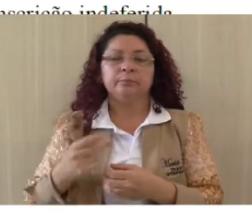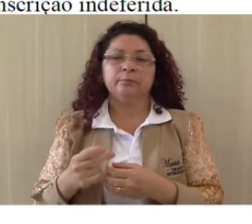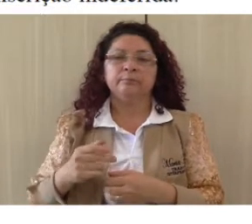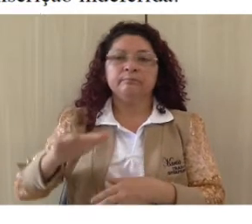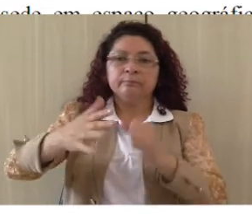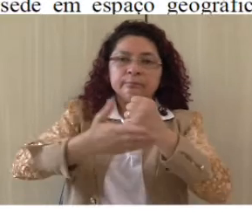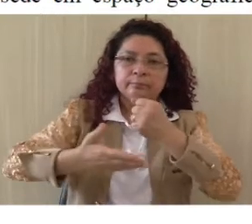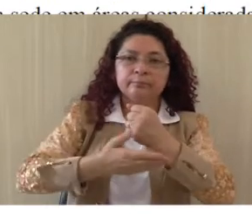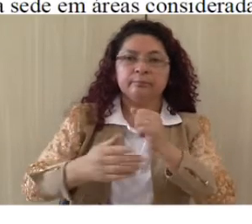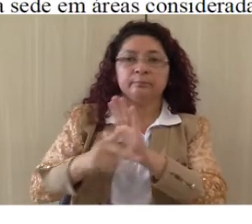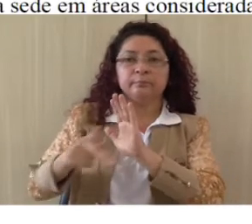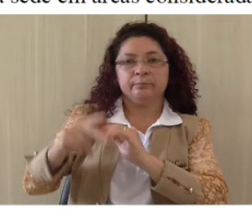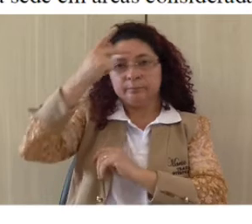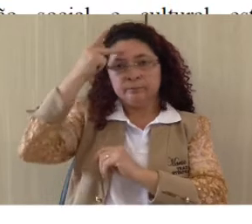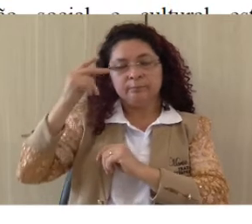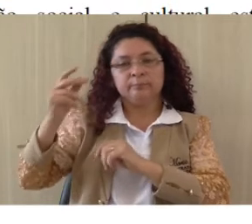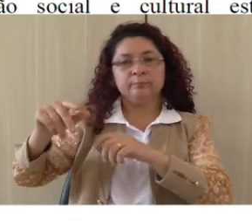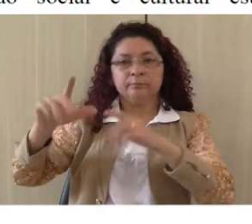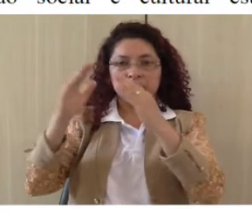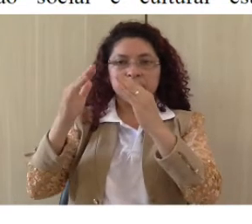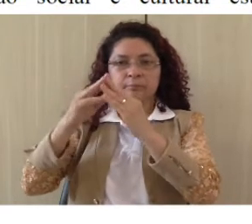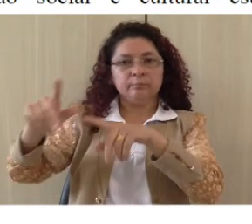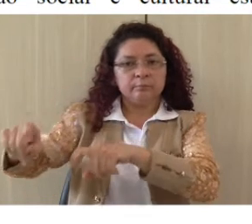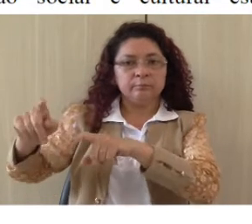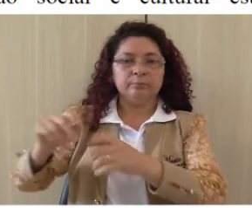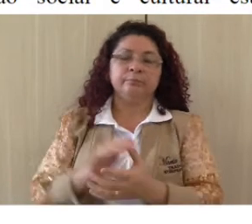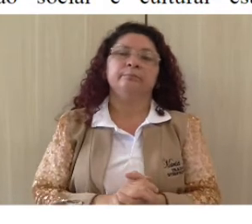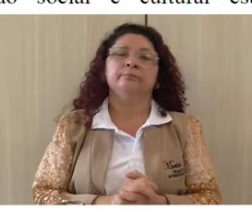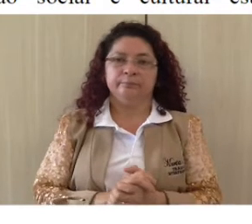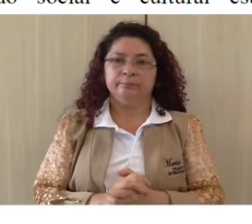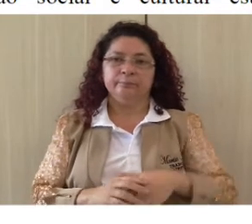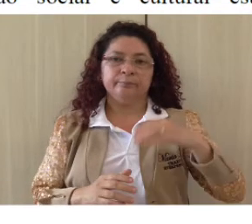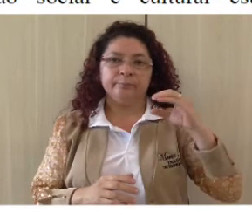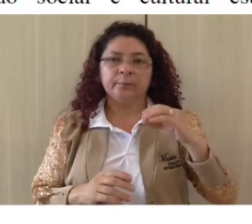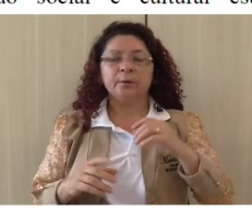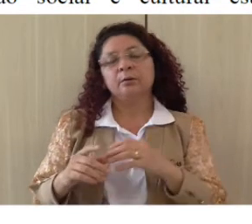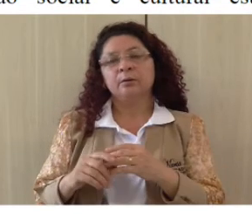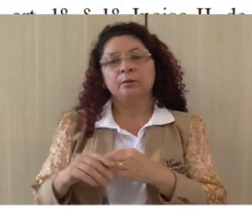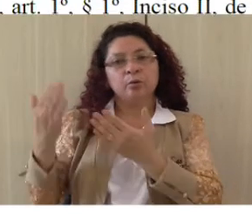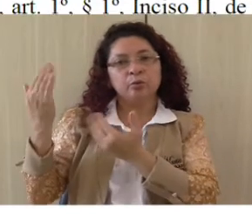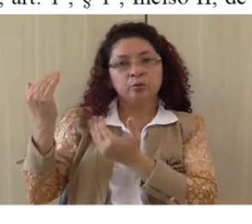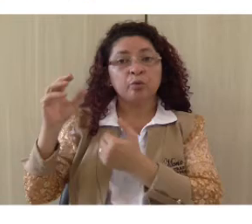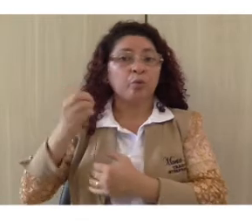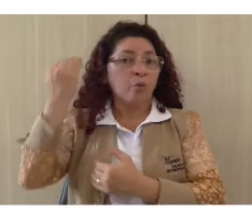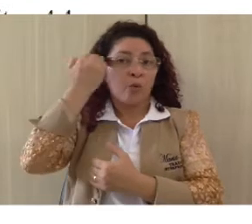campo. D. Jovens e adultos moradores dos territórios camponeses.